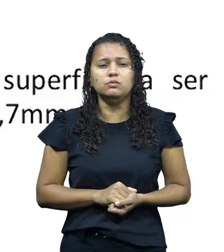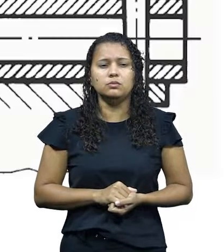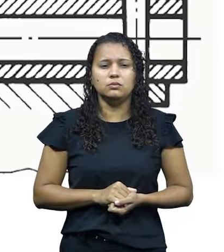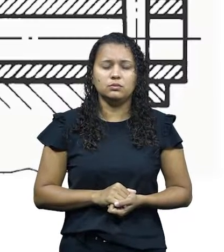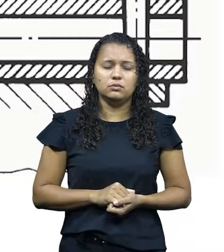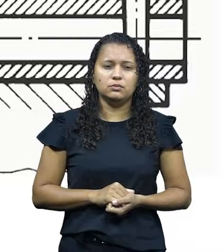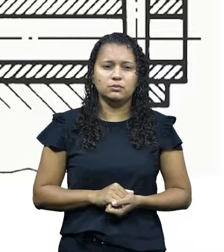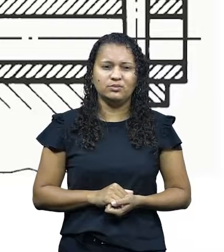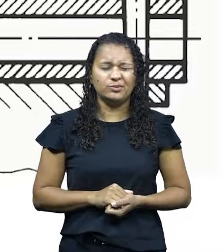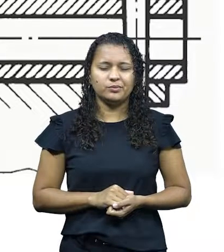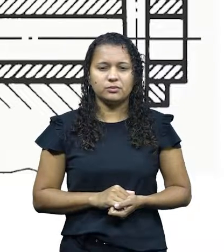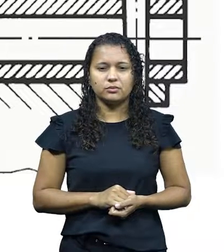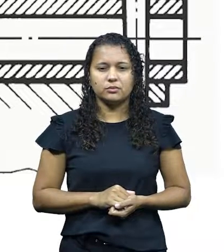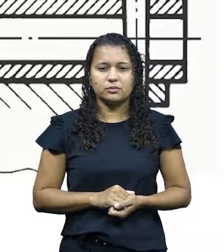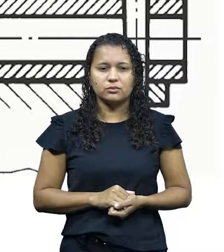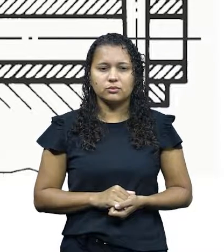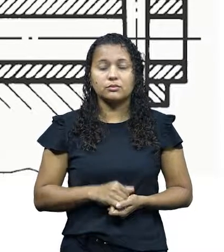sempre.